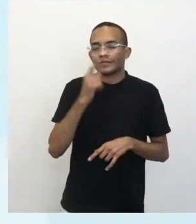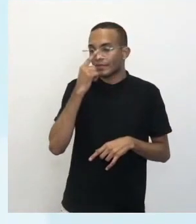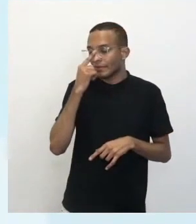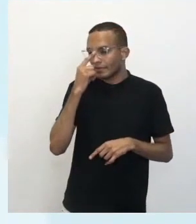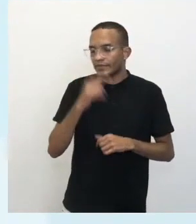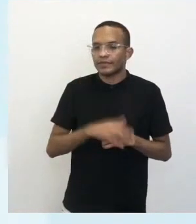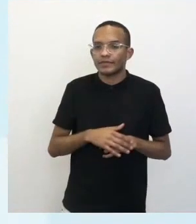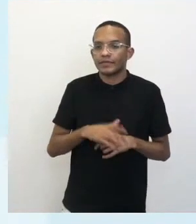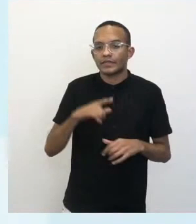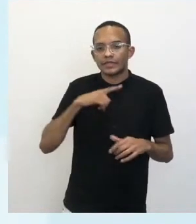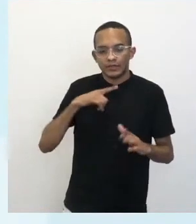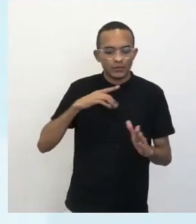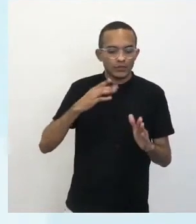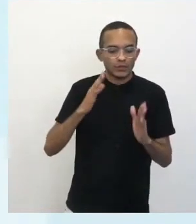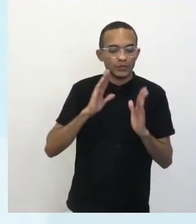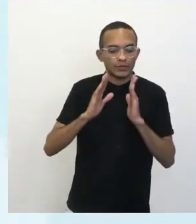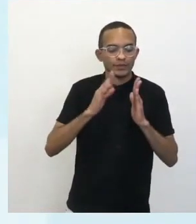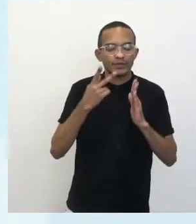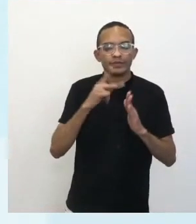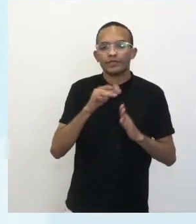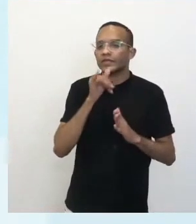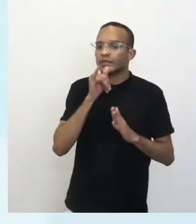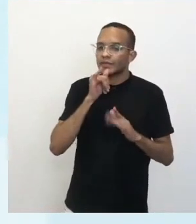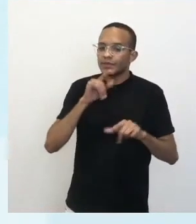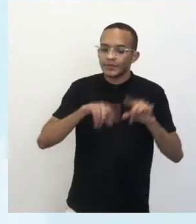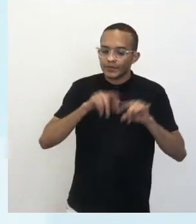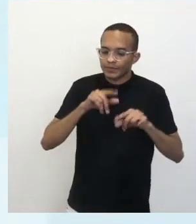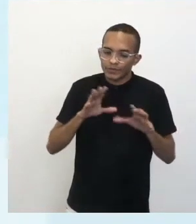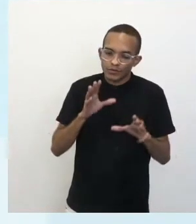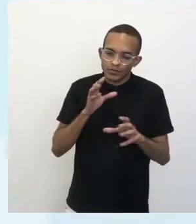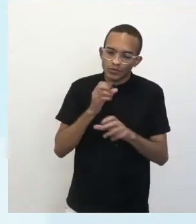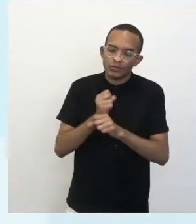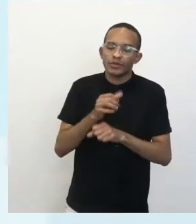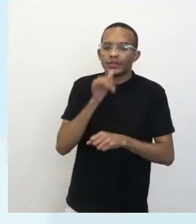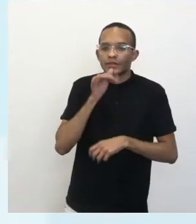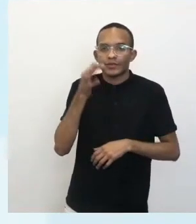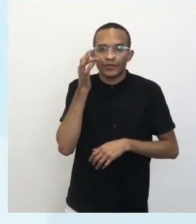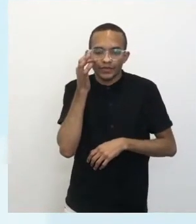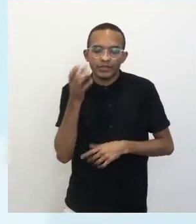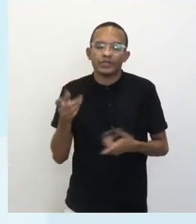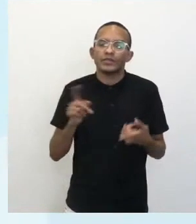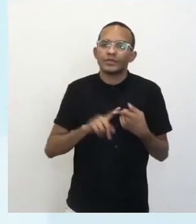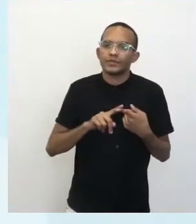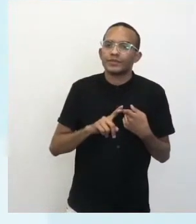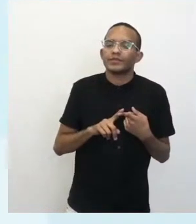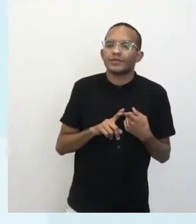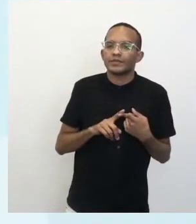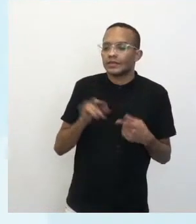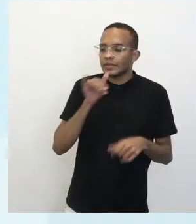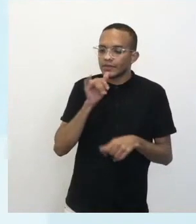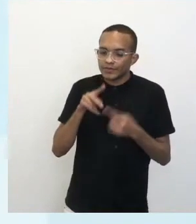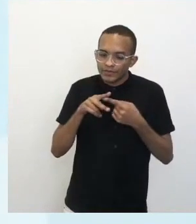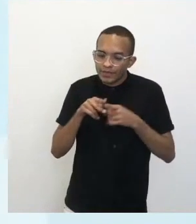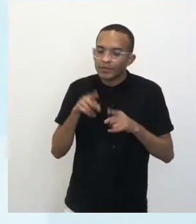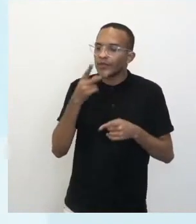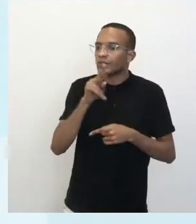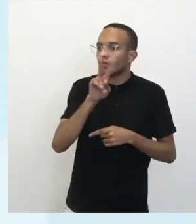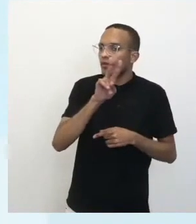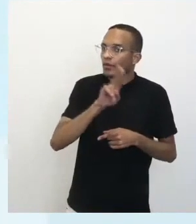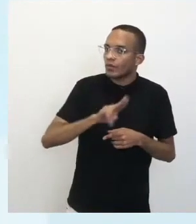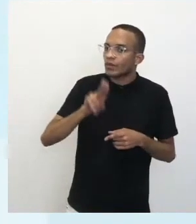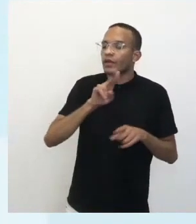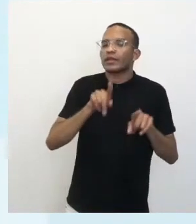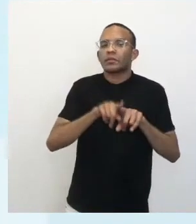um tempo que você vai ter para coletar os materiais. Então, material físico, né? No caso aí, ferramentas que você vai usar,